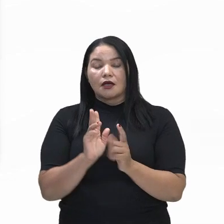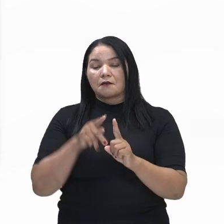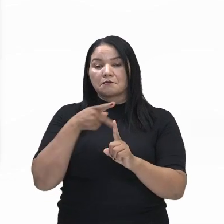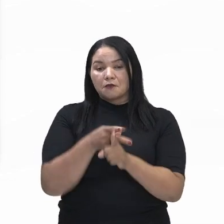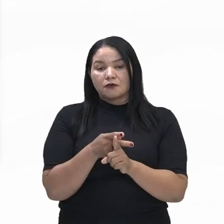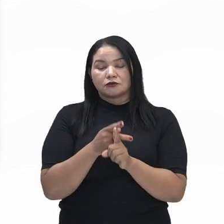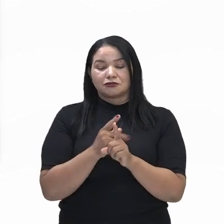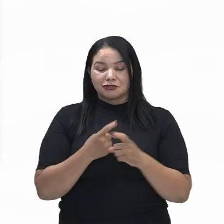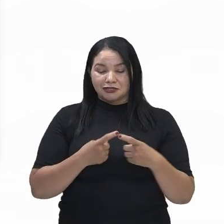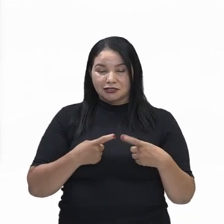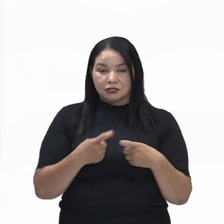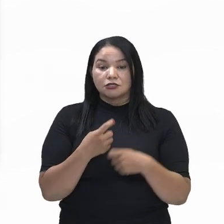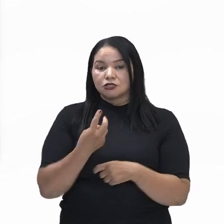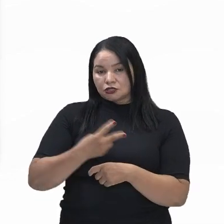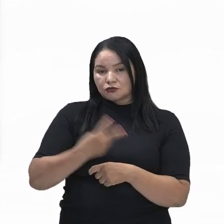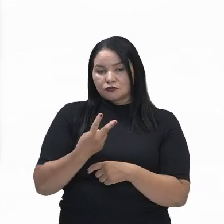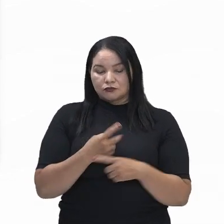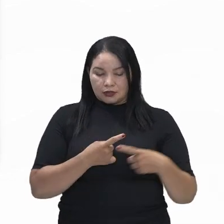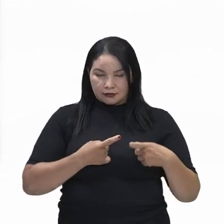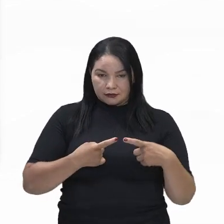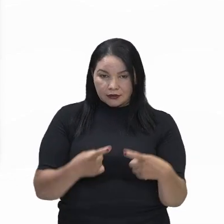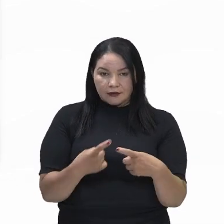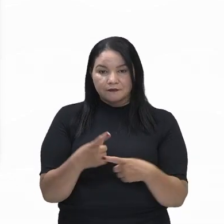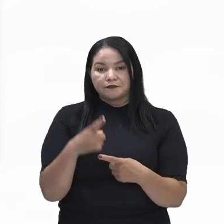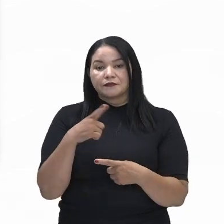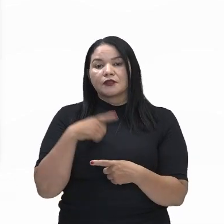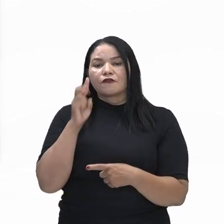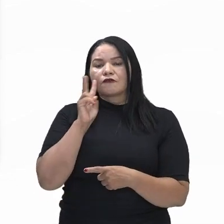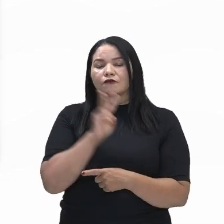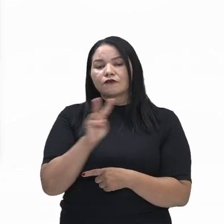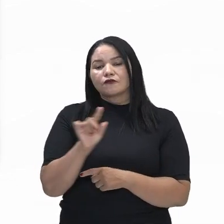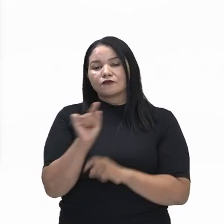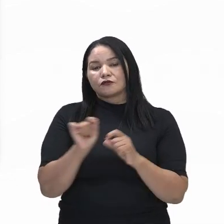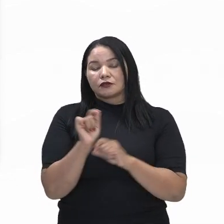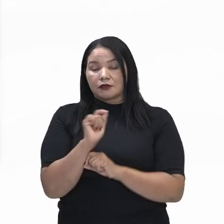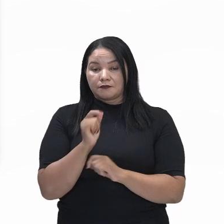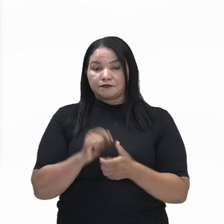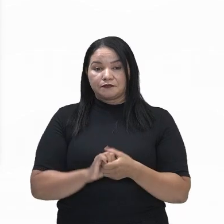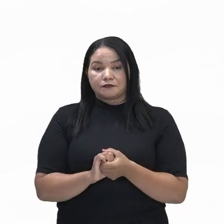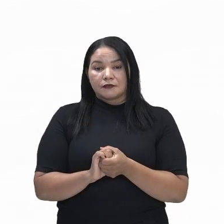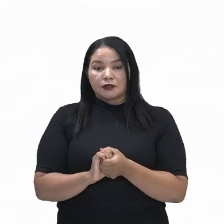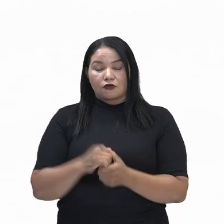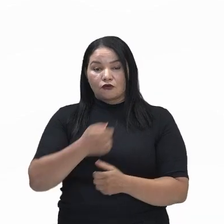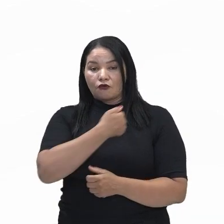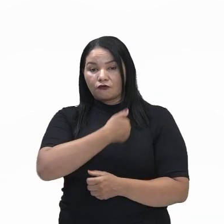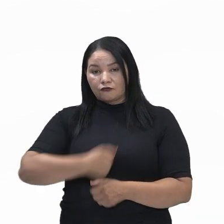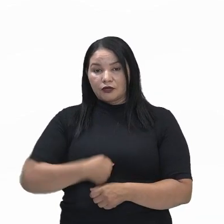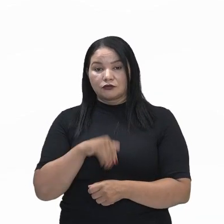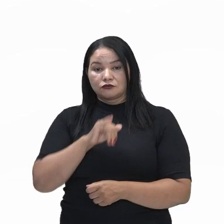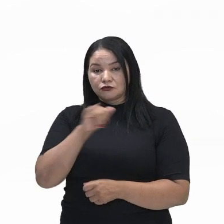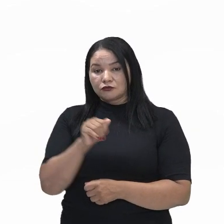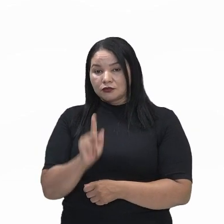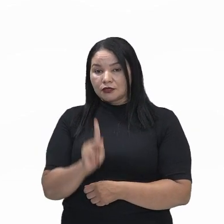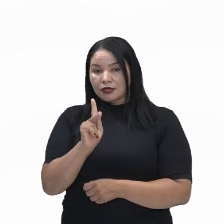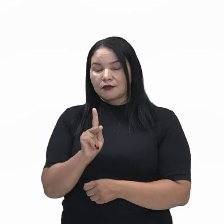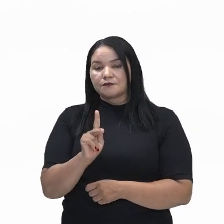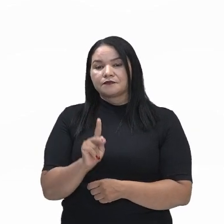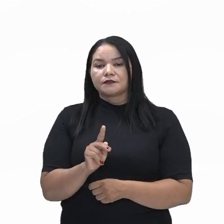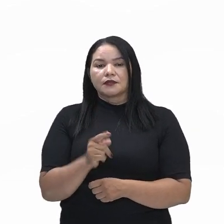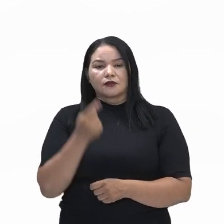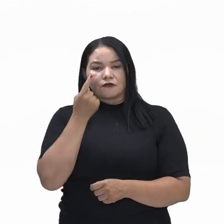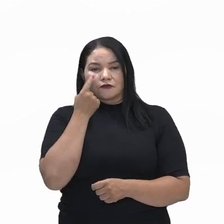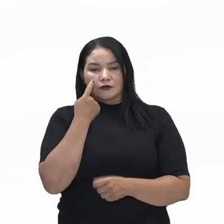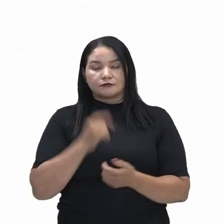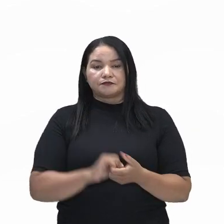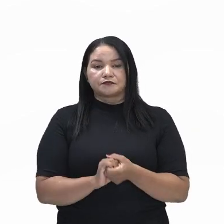aqui pós-Segunda Guerra Mundial, vamos observar a questão do governo de JK. Olhem só, no pós-guerra e o plano